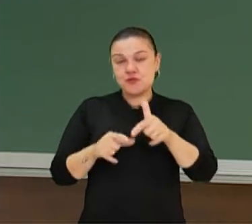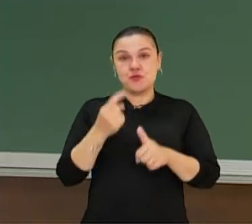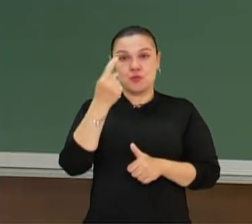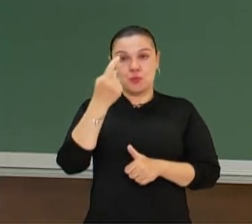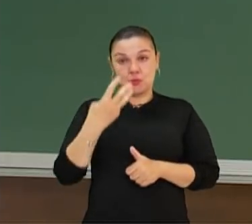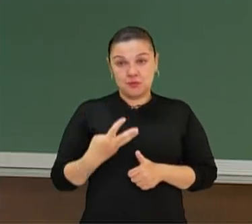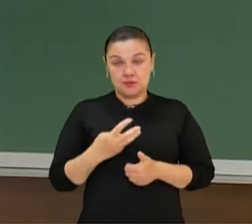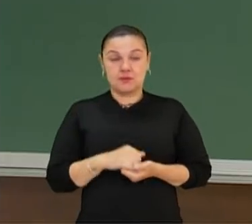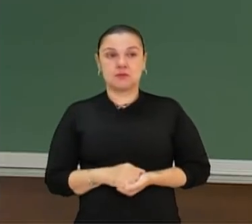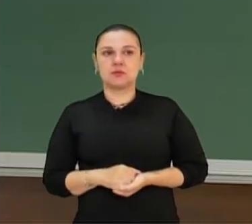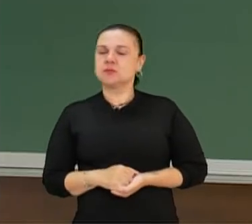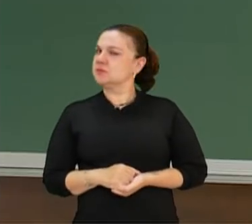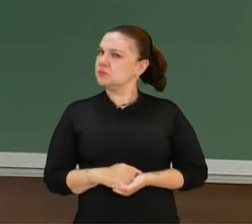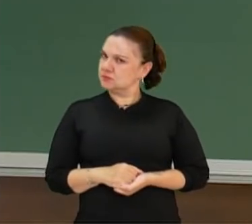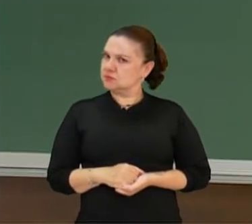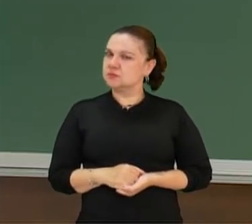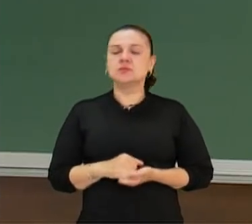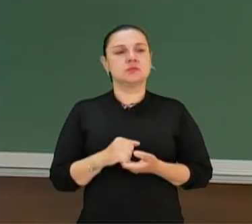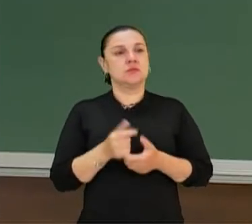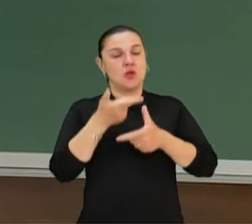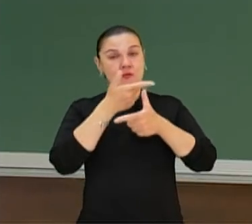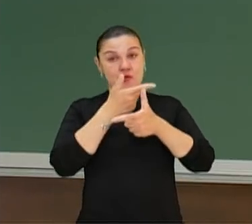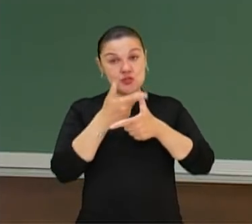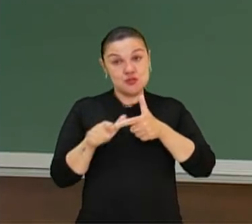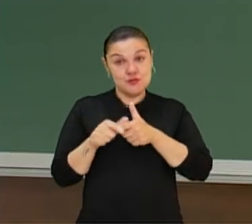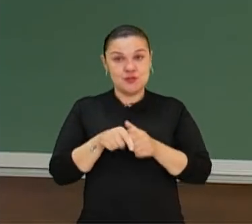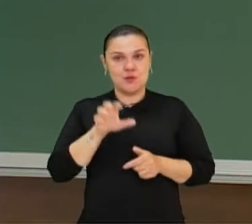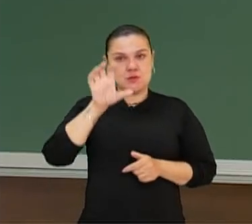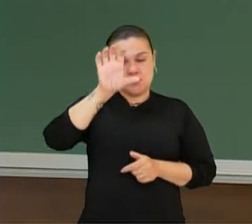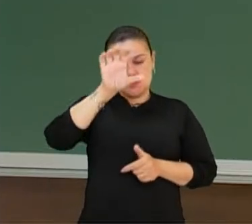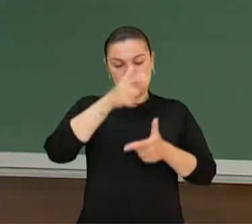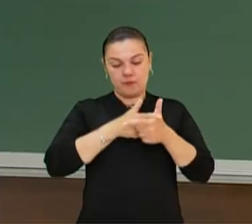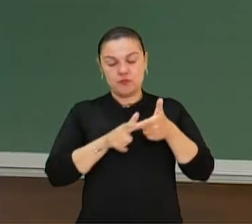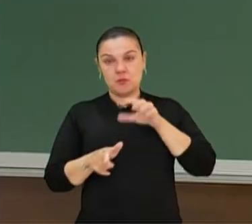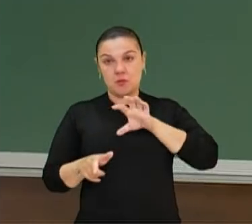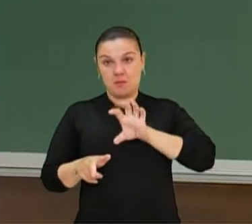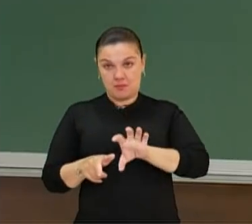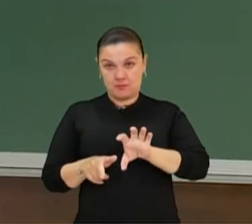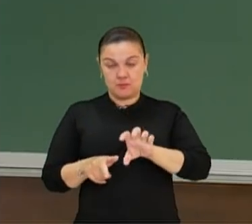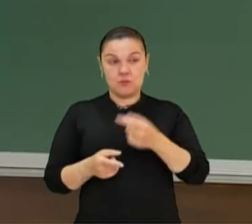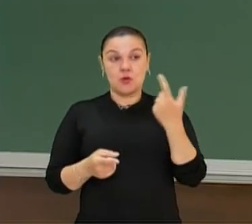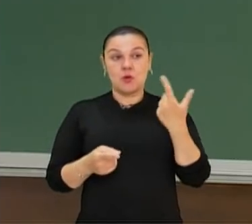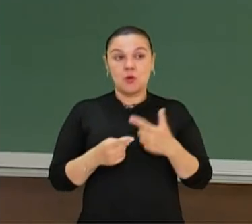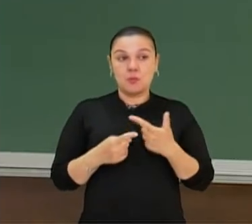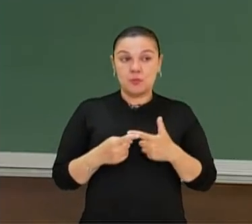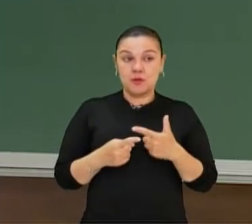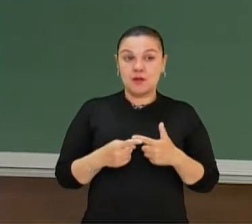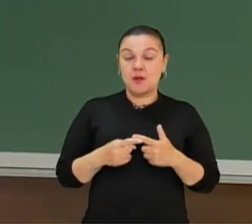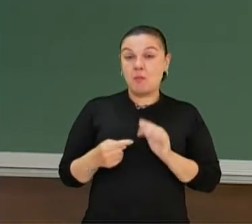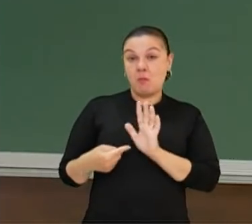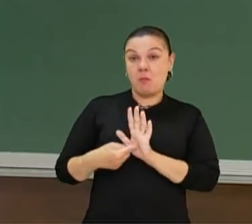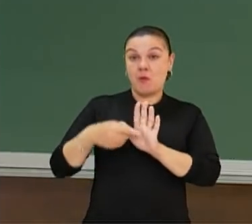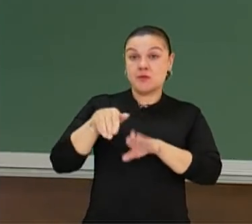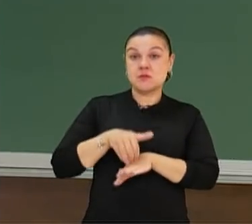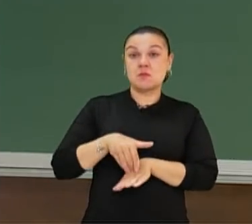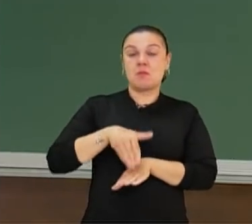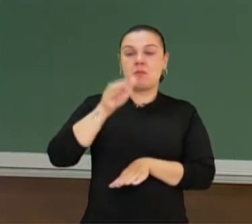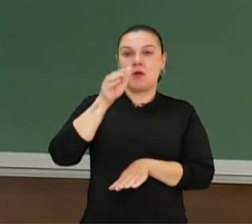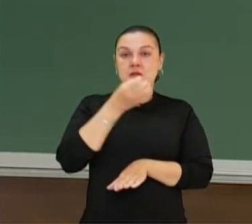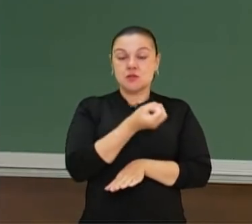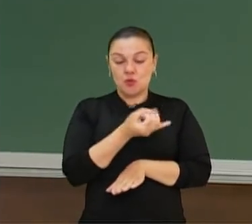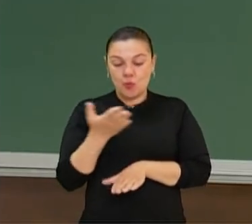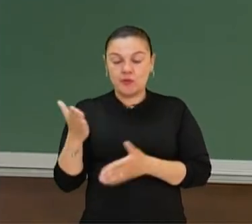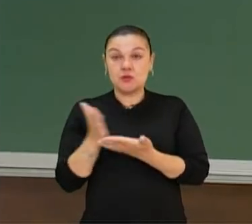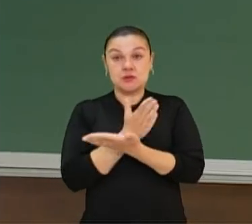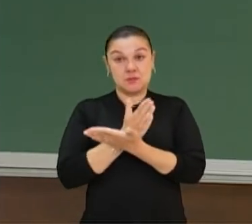3, tá? Então, o numerador vou dividir por denominador. Por quê? Denominador indica em quantas partes